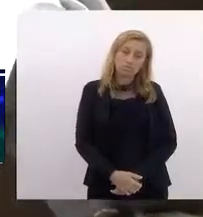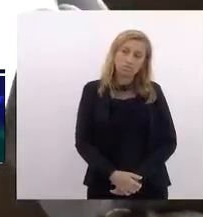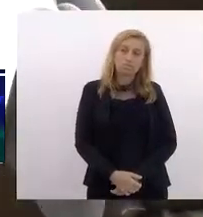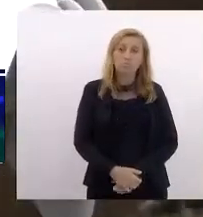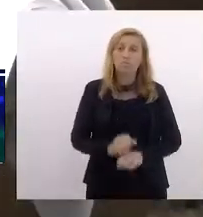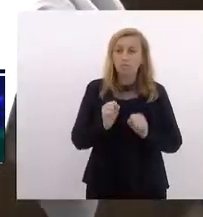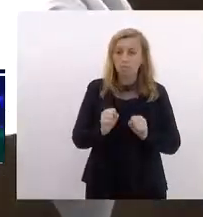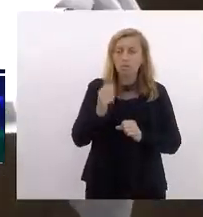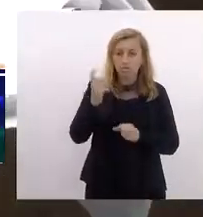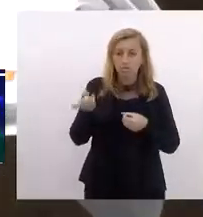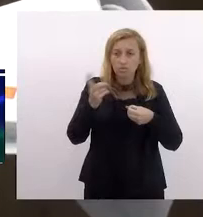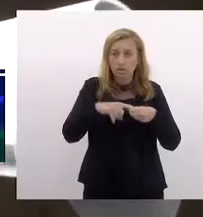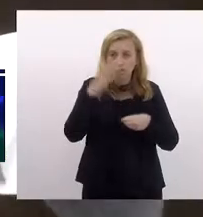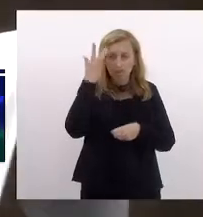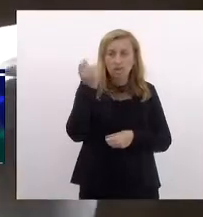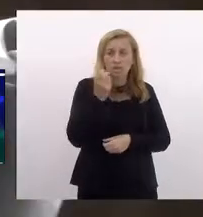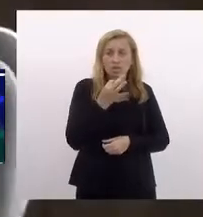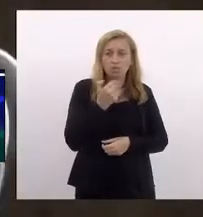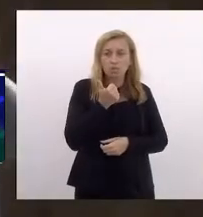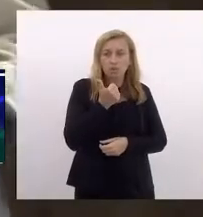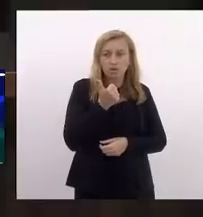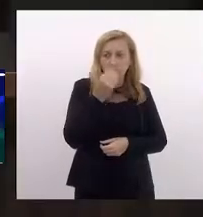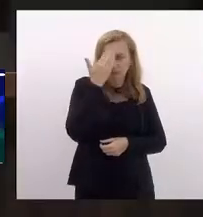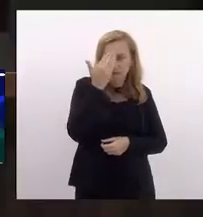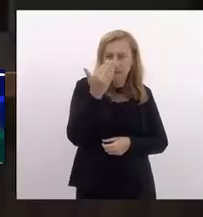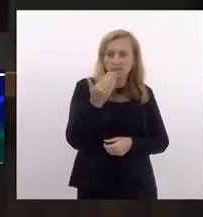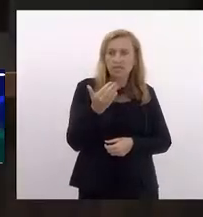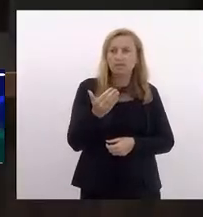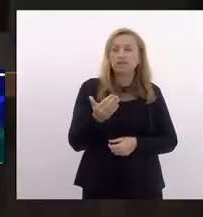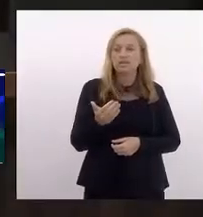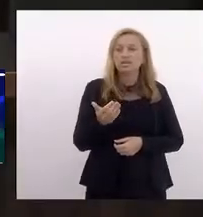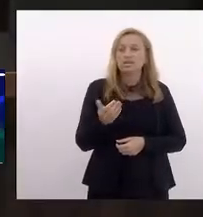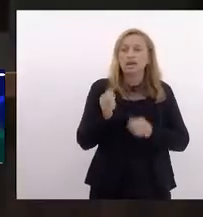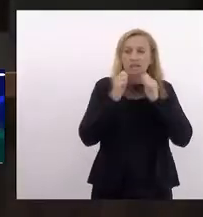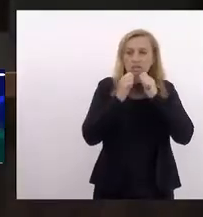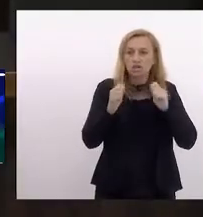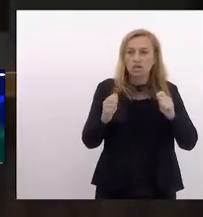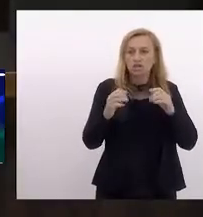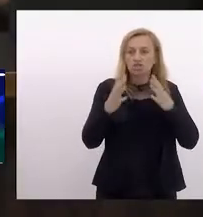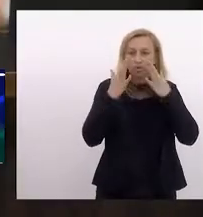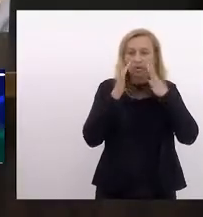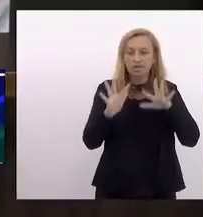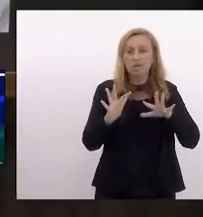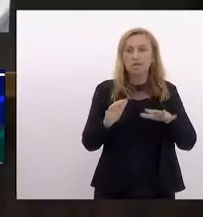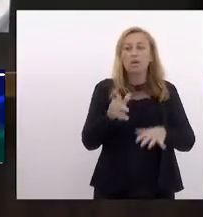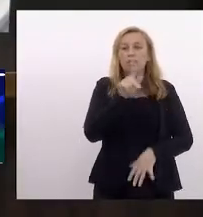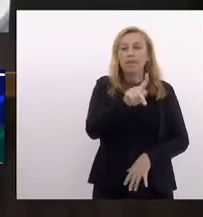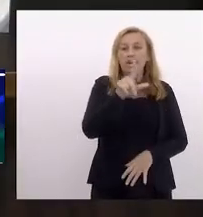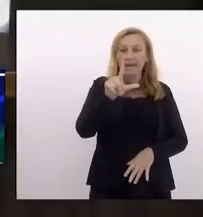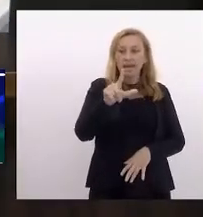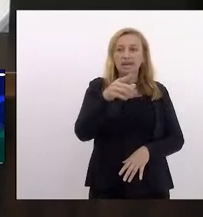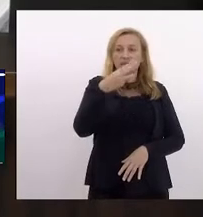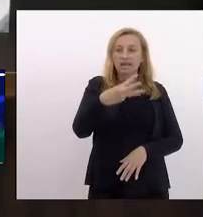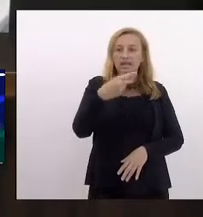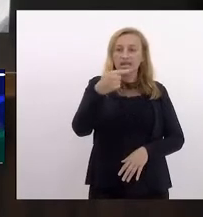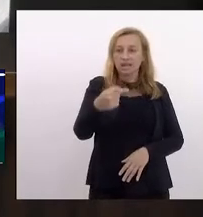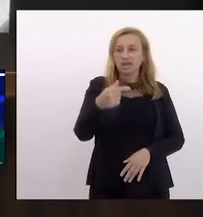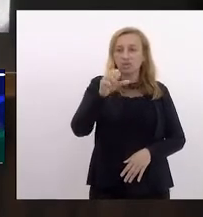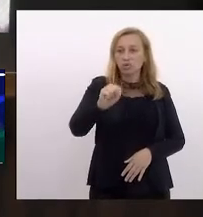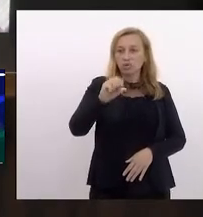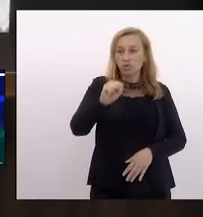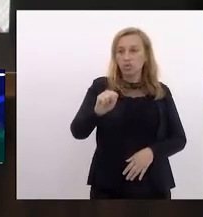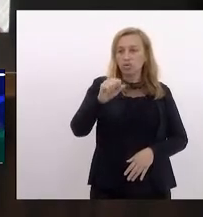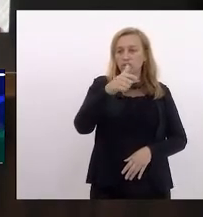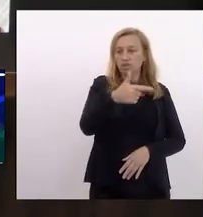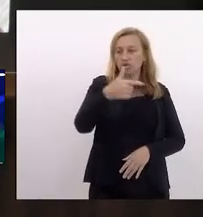e pode voltar amanhã tudo bem então Presidente Obrigado chama atenção da assessoria a pele 3788